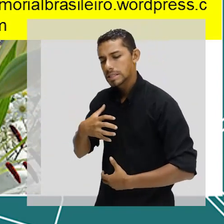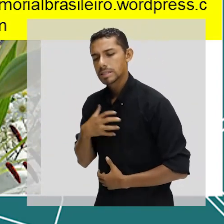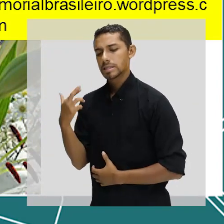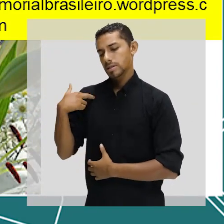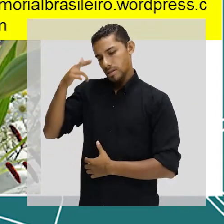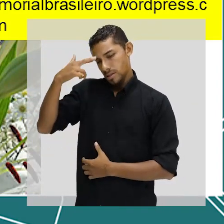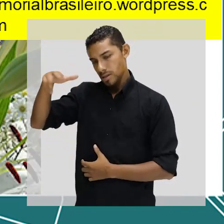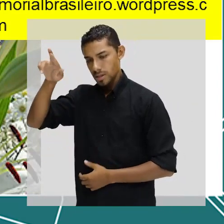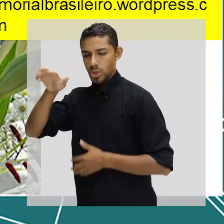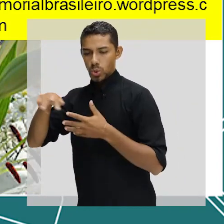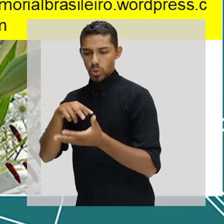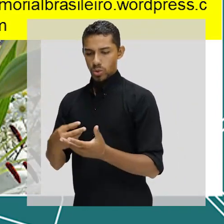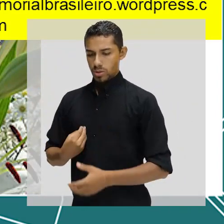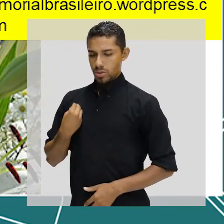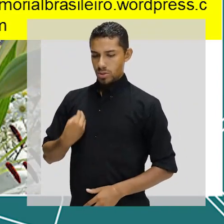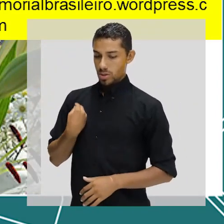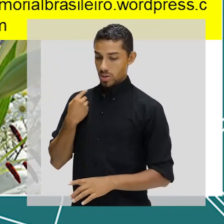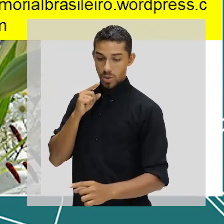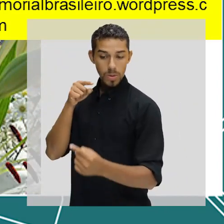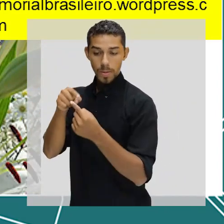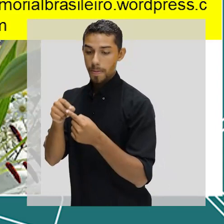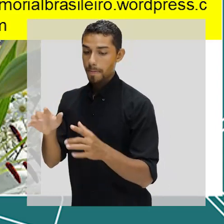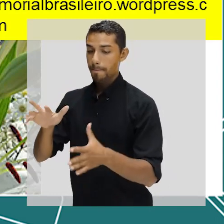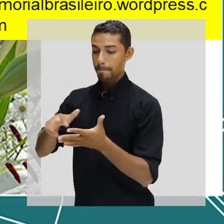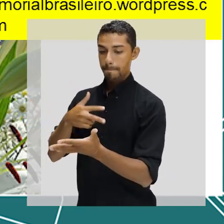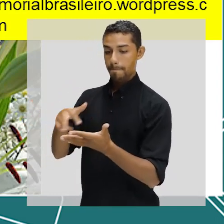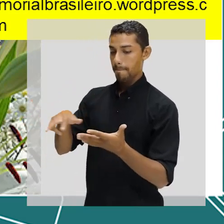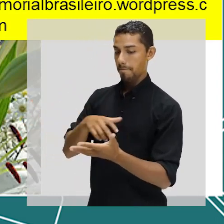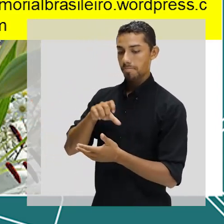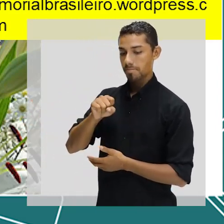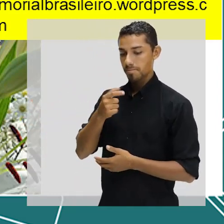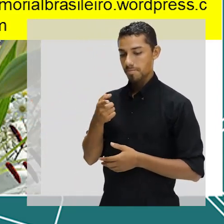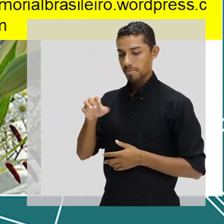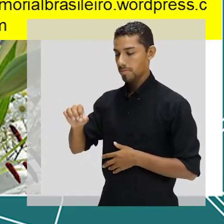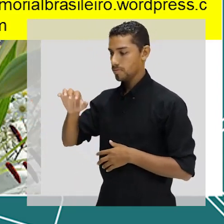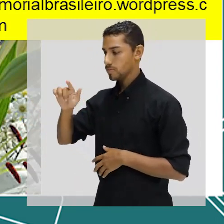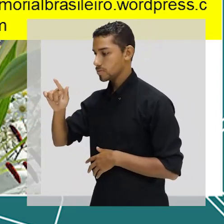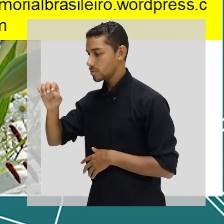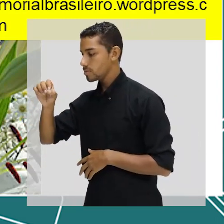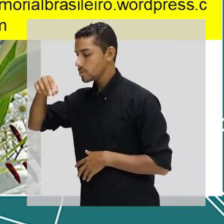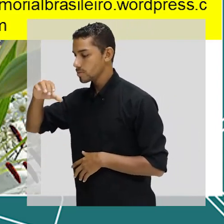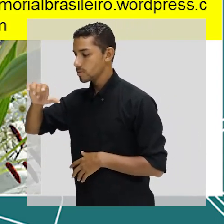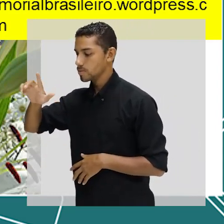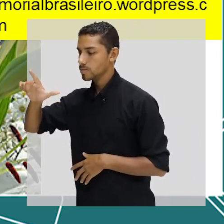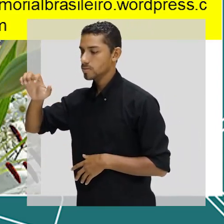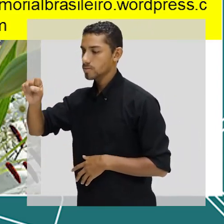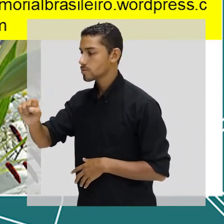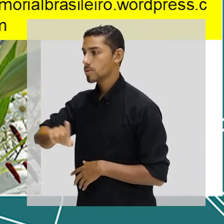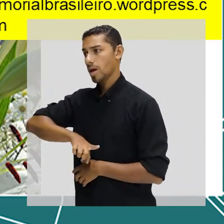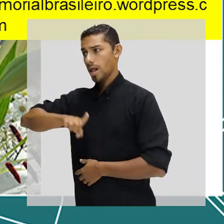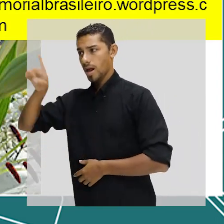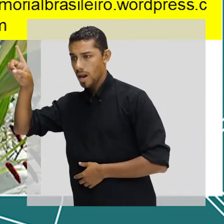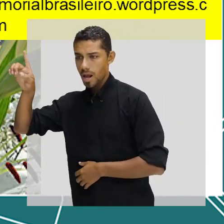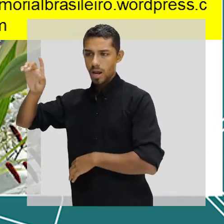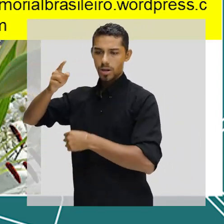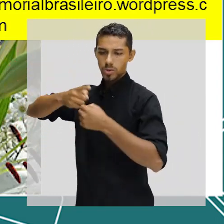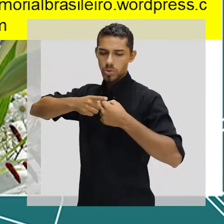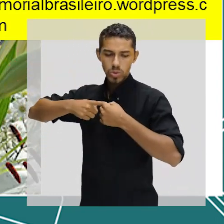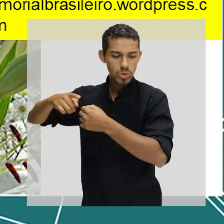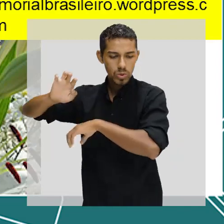intensamente nas danças dramáticas. É muito comum você ver, por exemplo, um baile de São Gonçalo, que é o primeiro que me vê aqui à cabeça, na região da Baixada Maranhense.